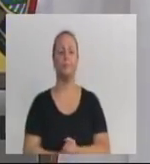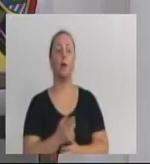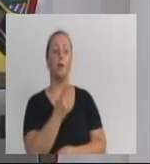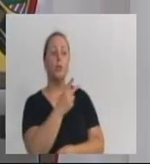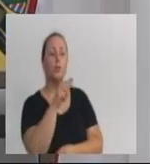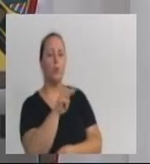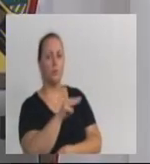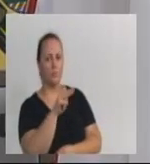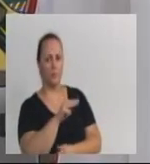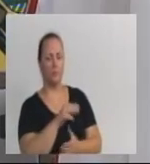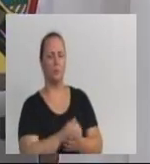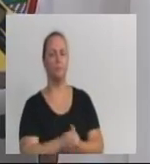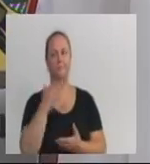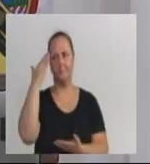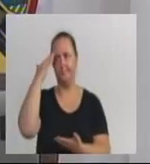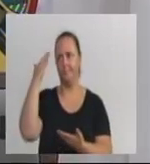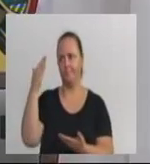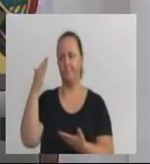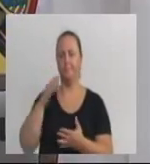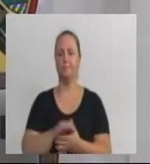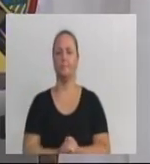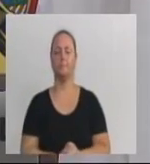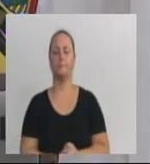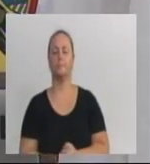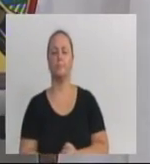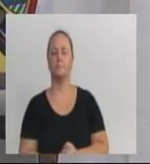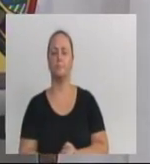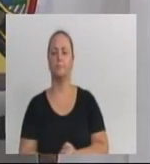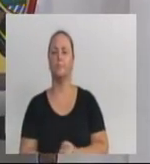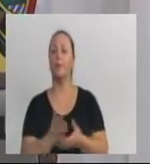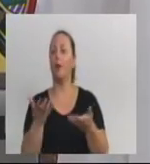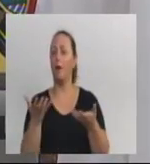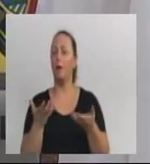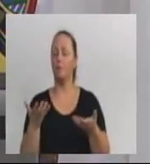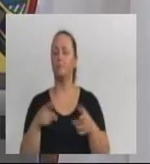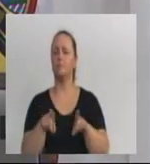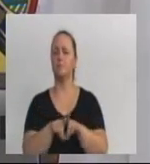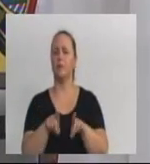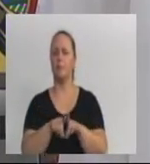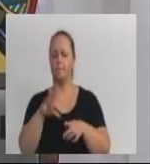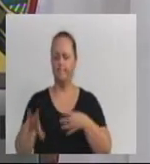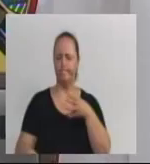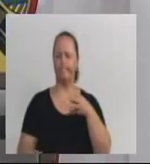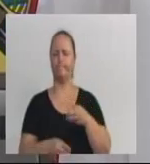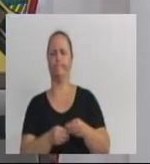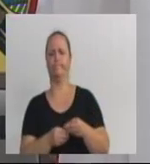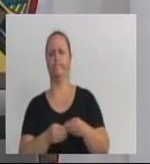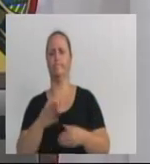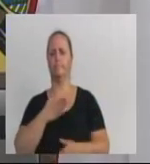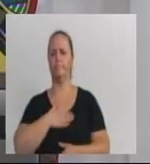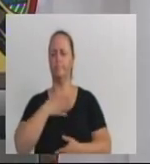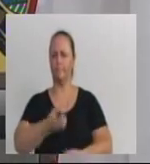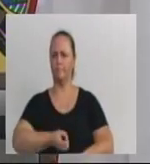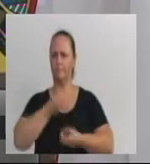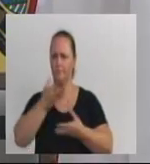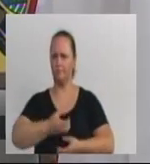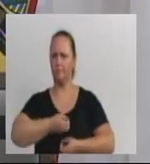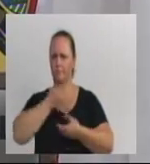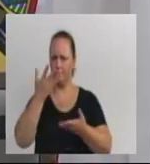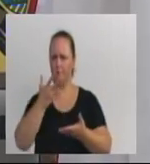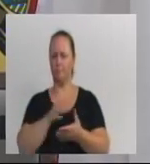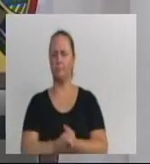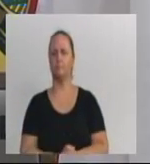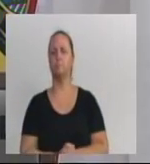2 minutos. Eu agradeço e quero aqui anexar ao meu pronunciamento a